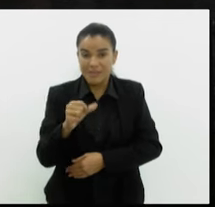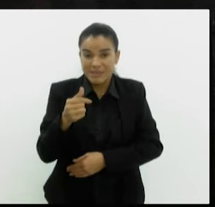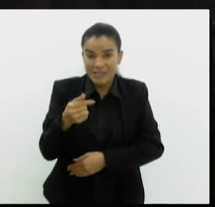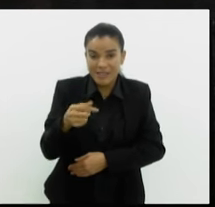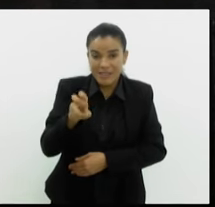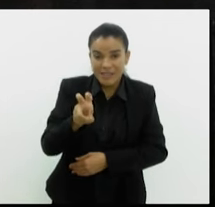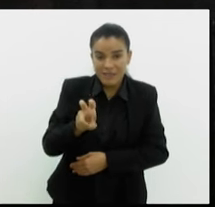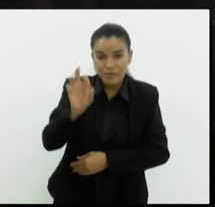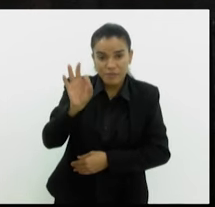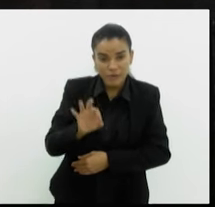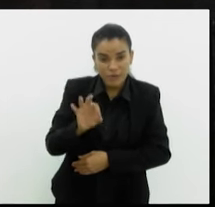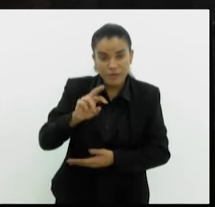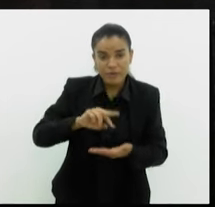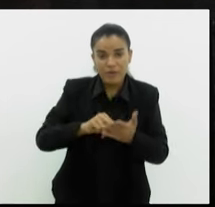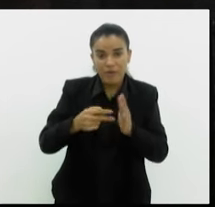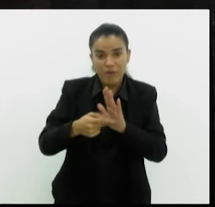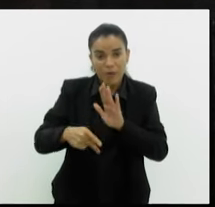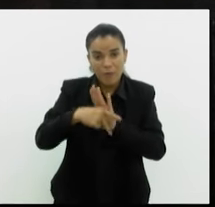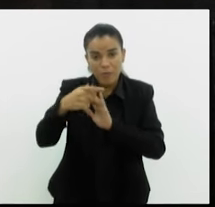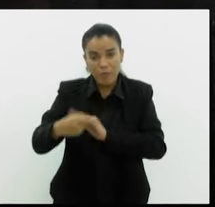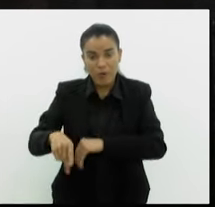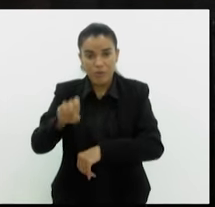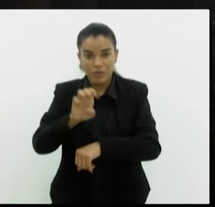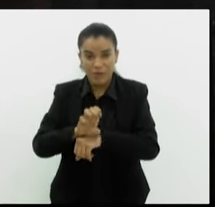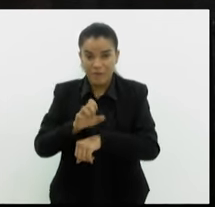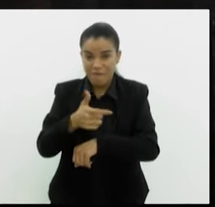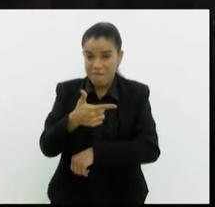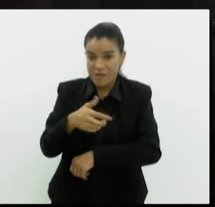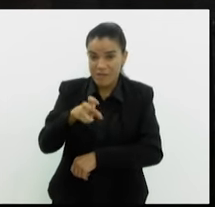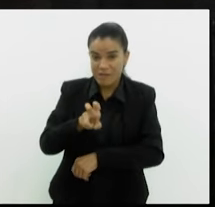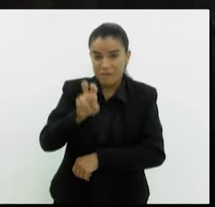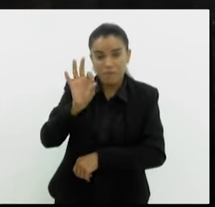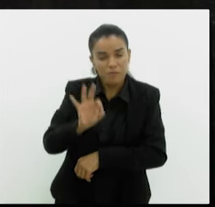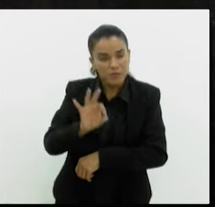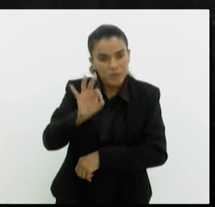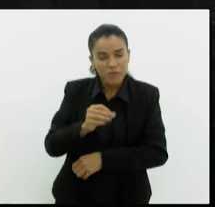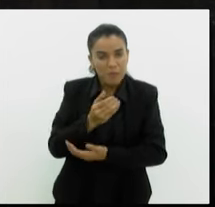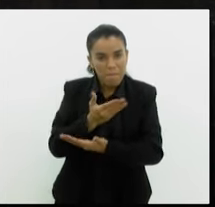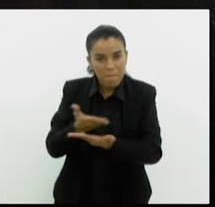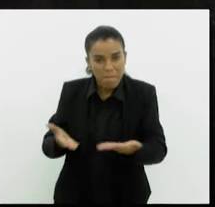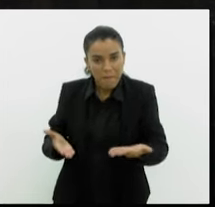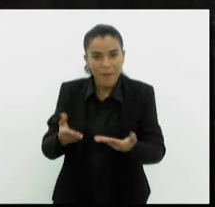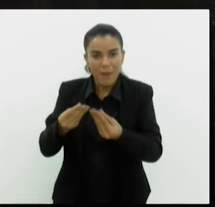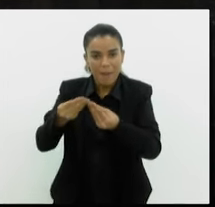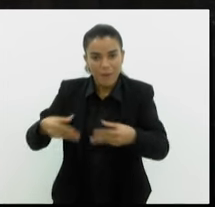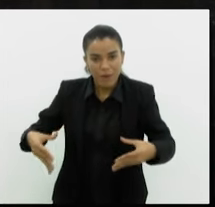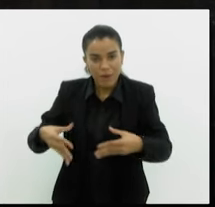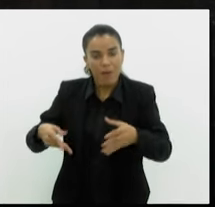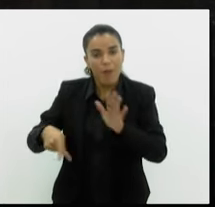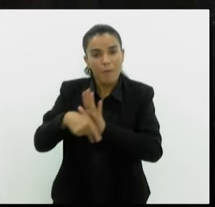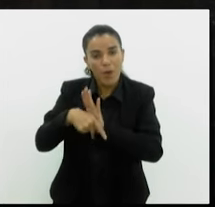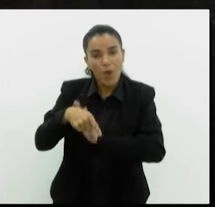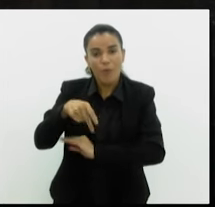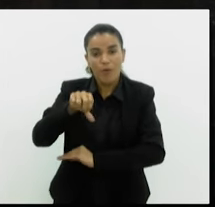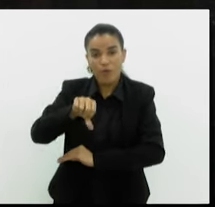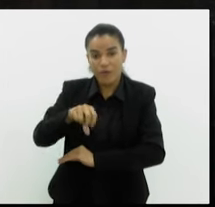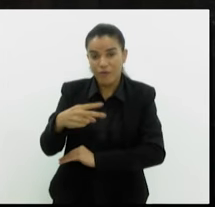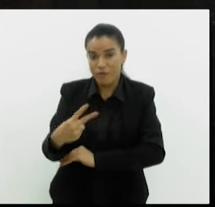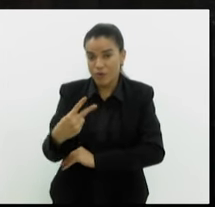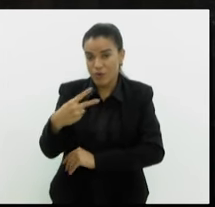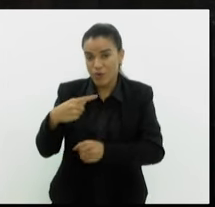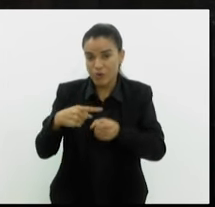75% dessa perda é do Estado, e 25% dessas perdas são dos nossos